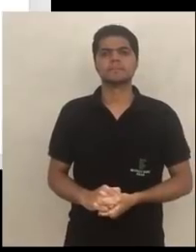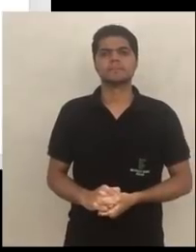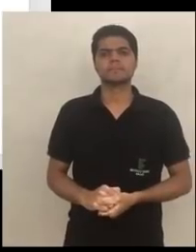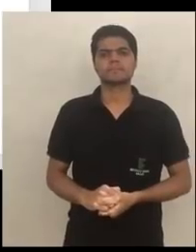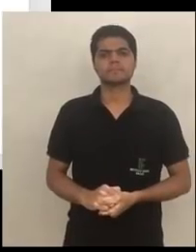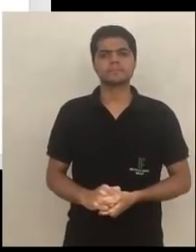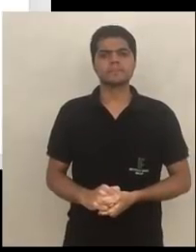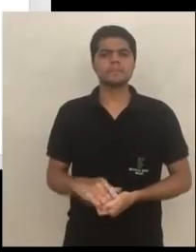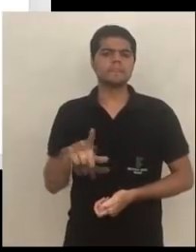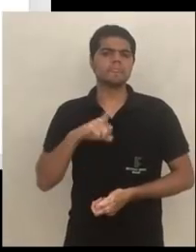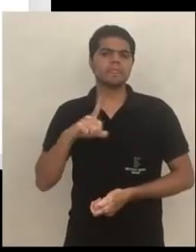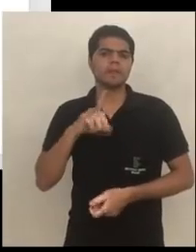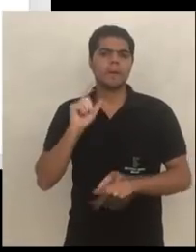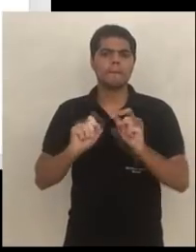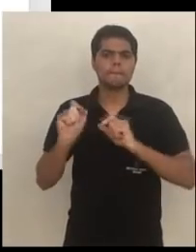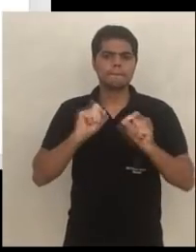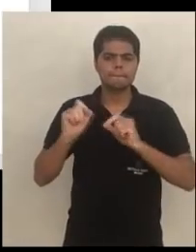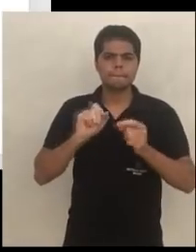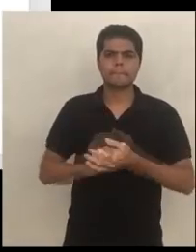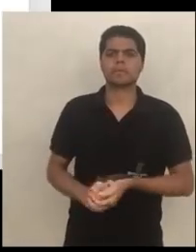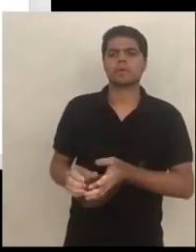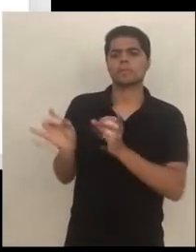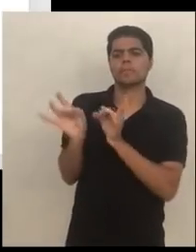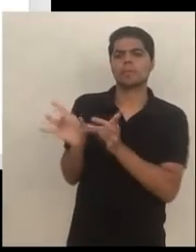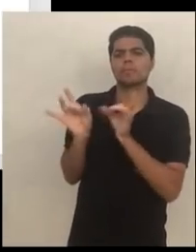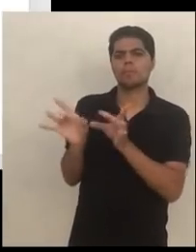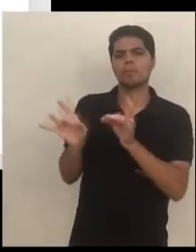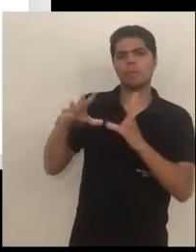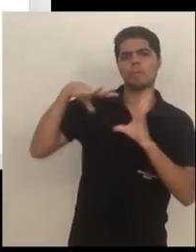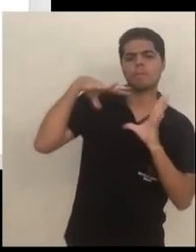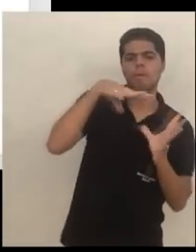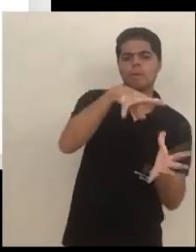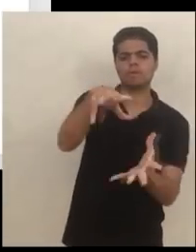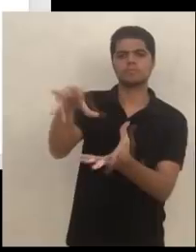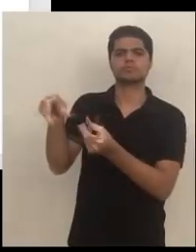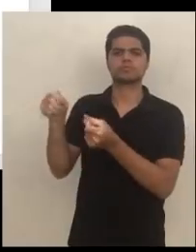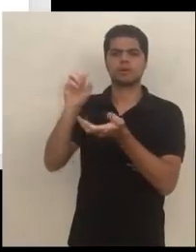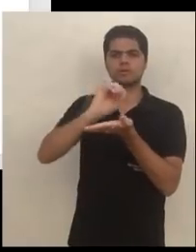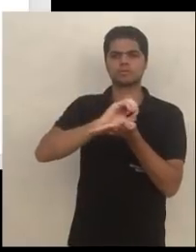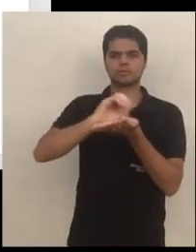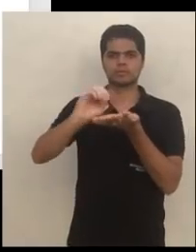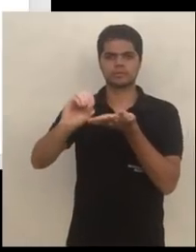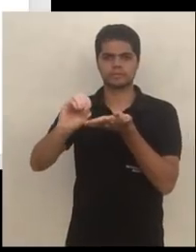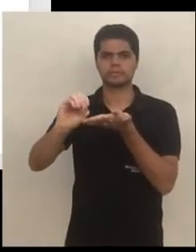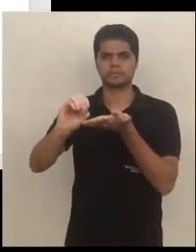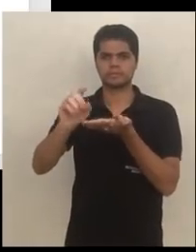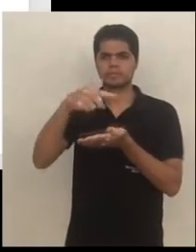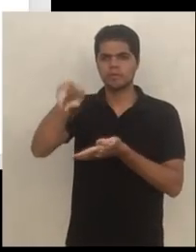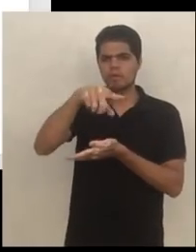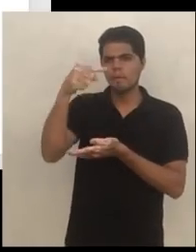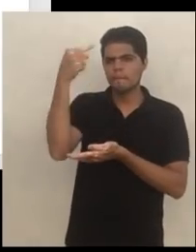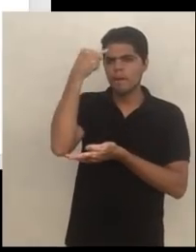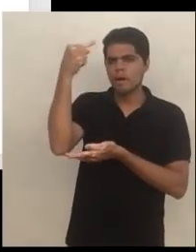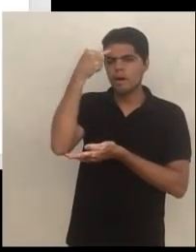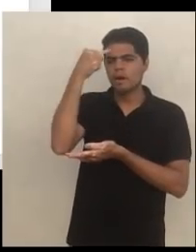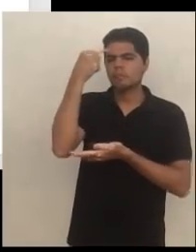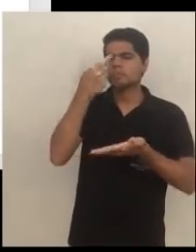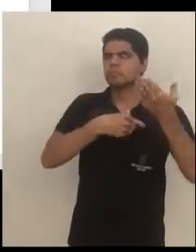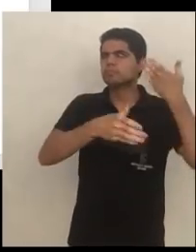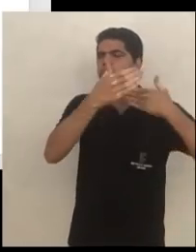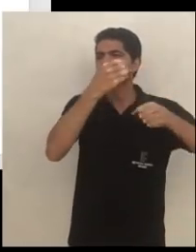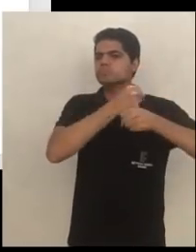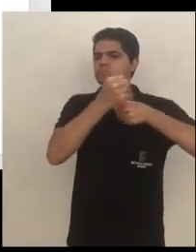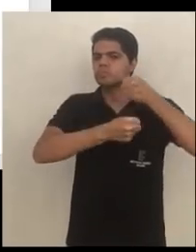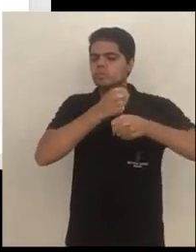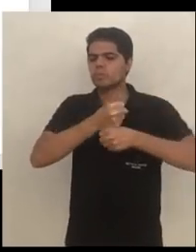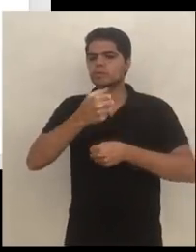A gente tem aqui o mercado mundial de orgânicos, para vocês terem ideia, movimentou em